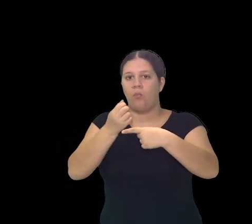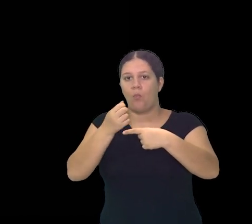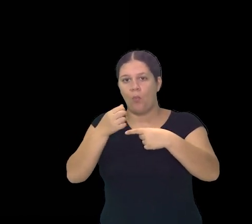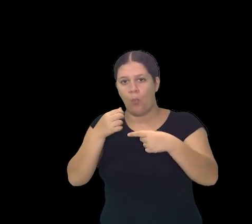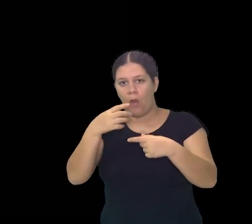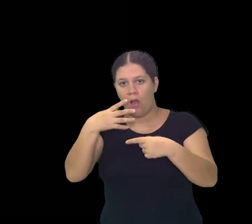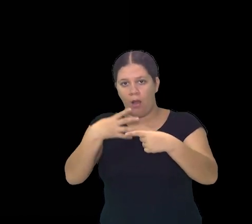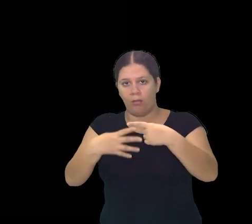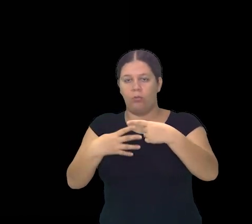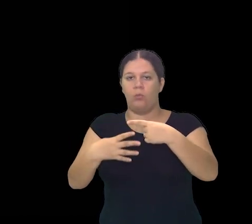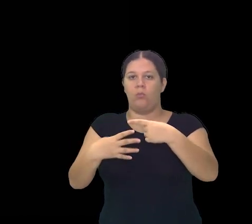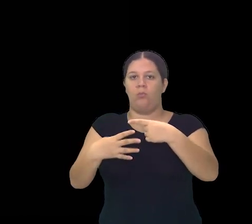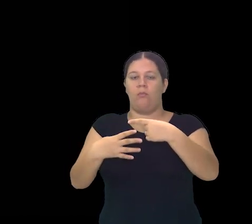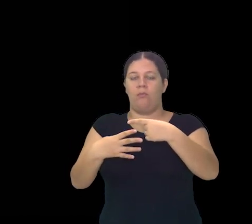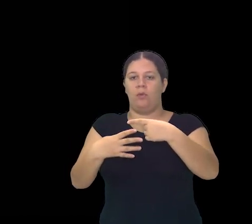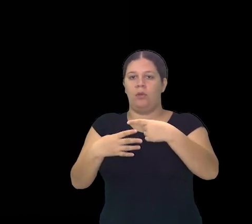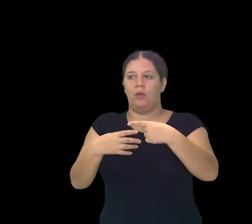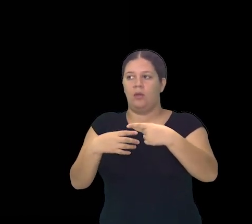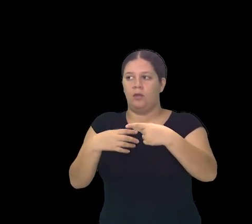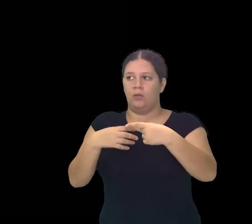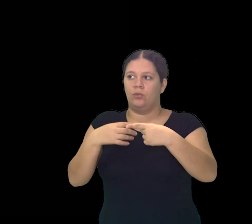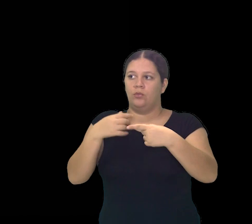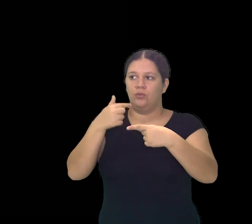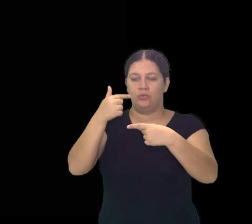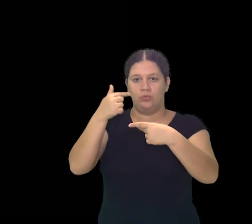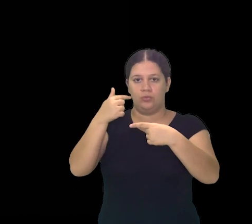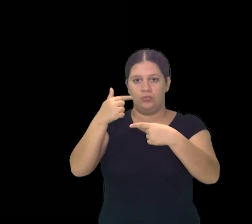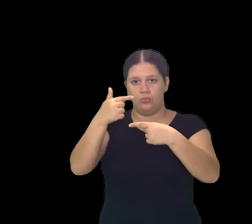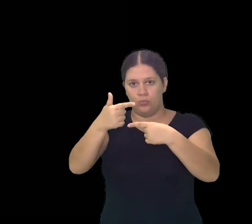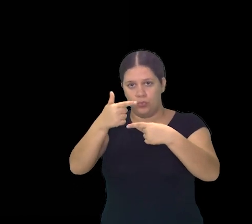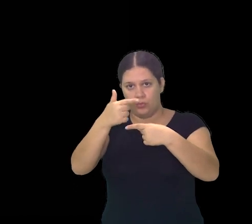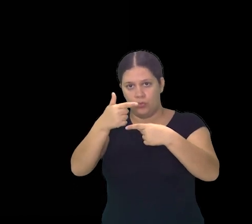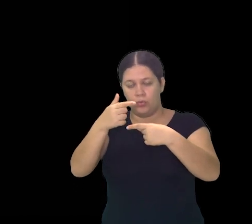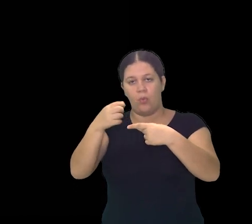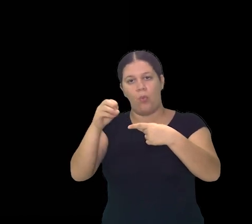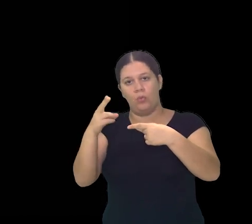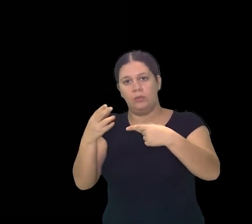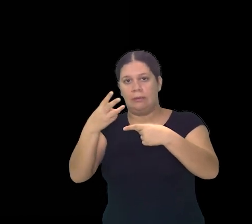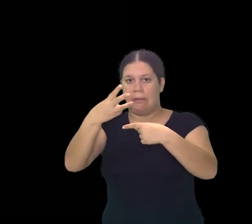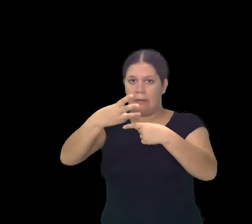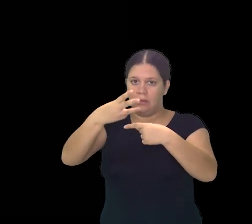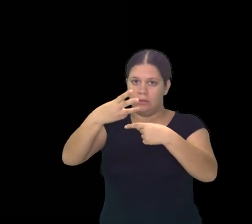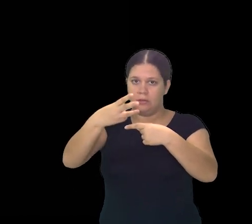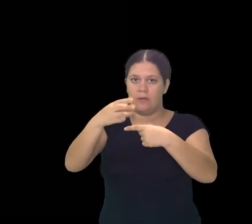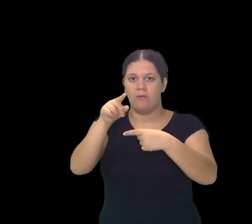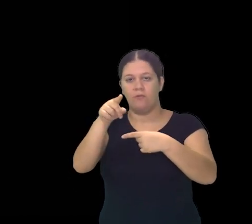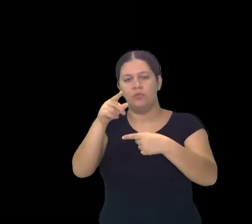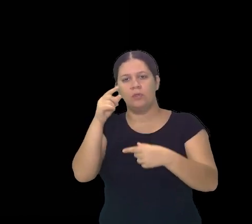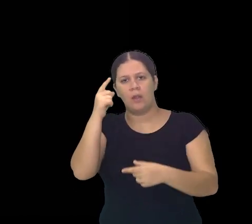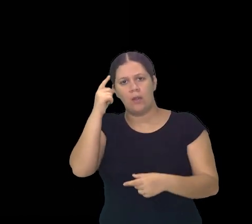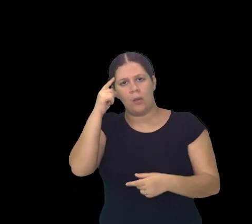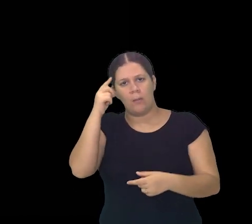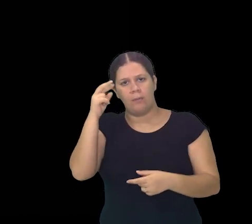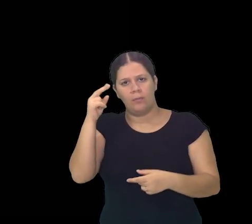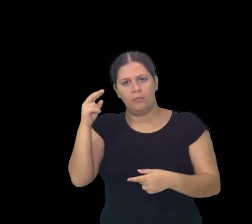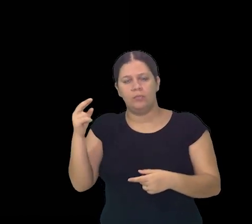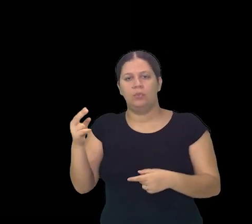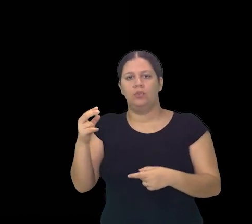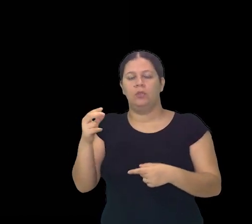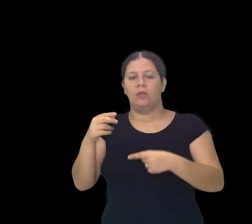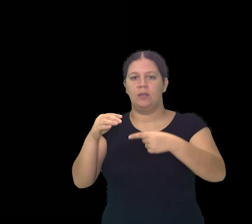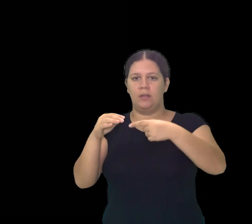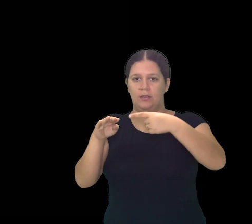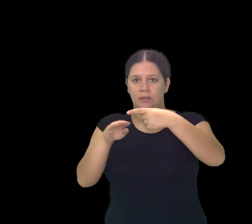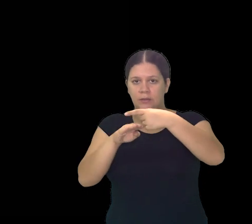pedaços. Então, este é um pedaço, 2 pedaços e 3 pedaços. Você pode imaginar que o 4,